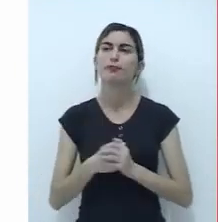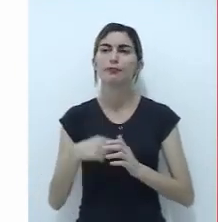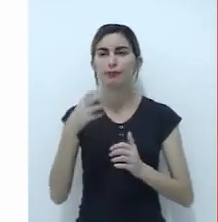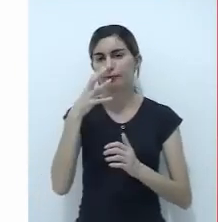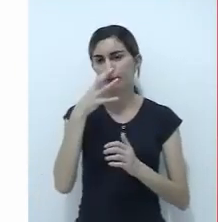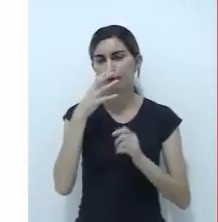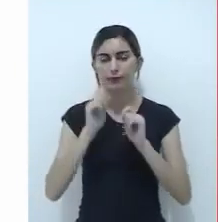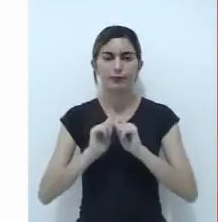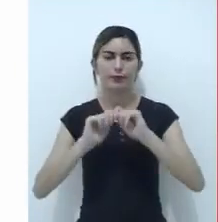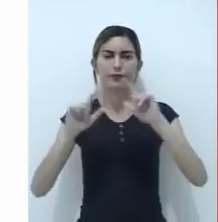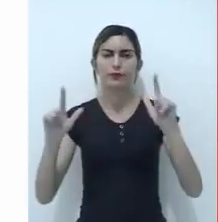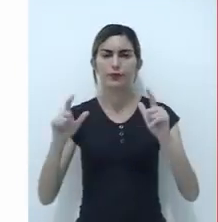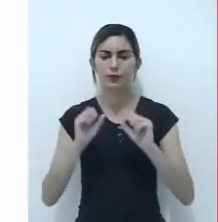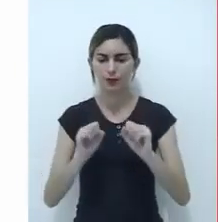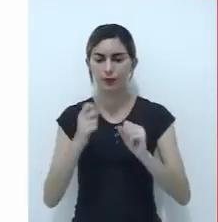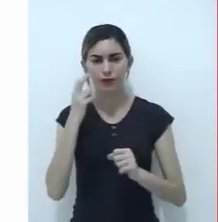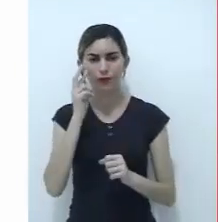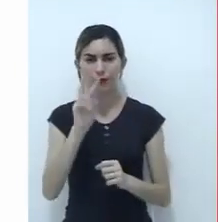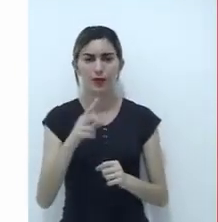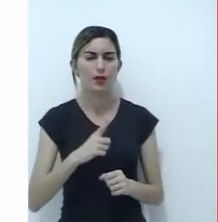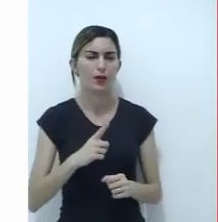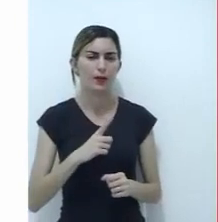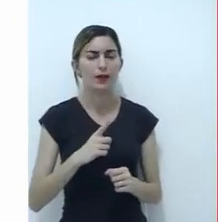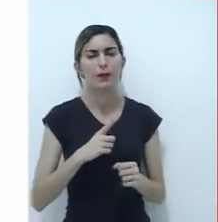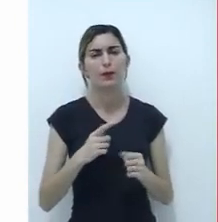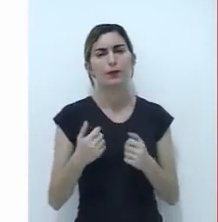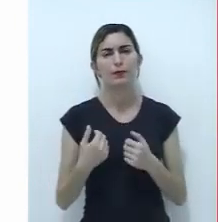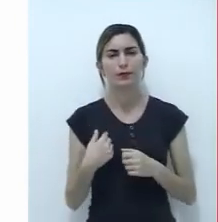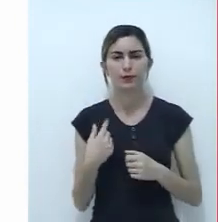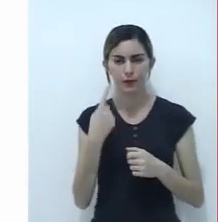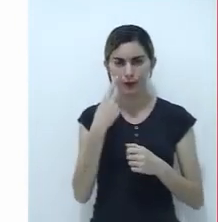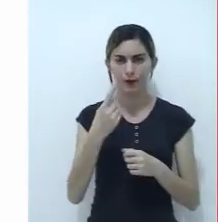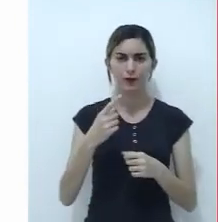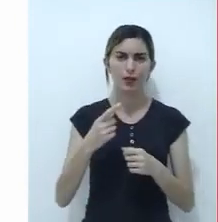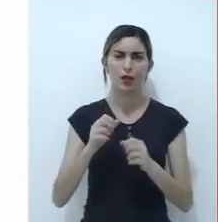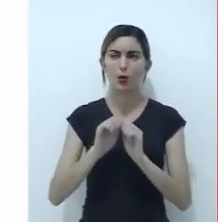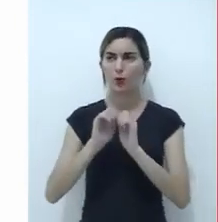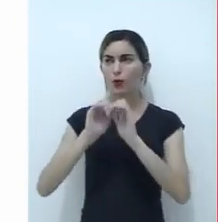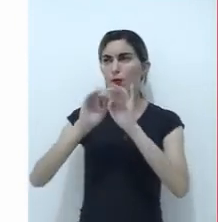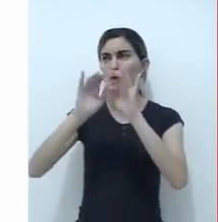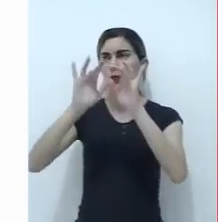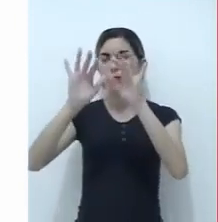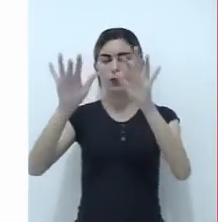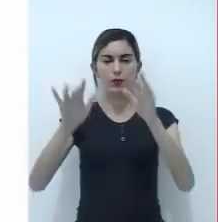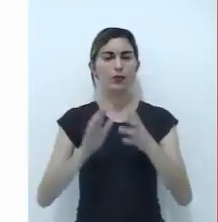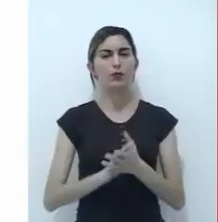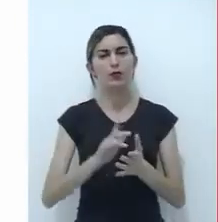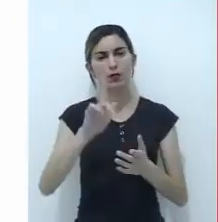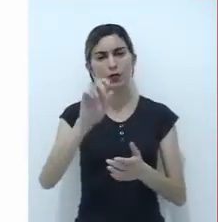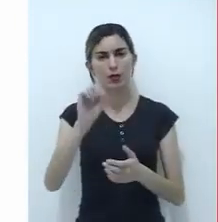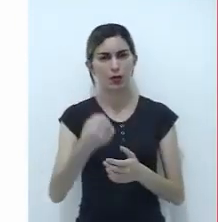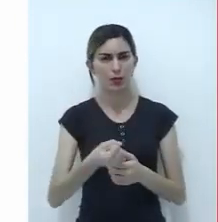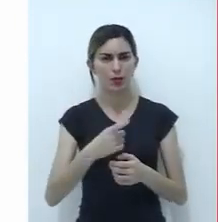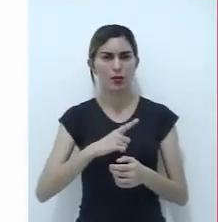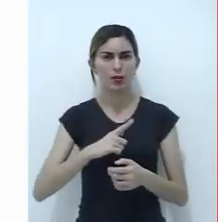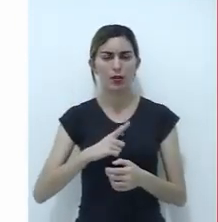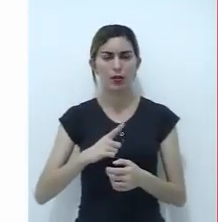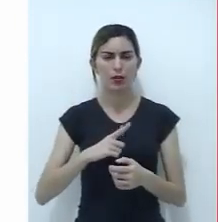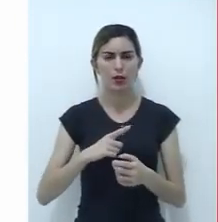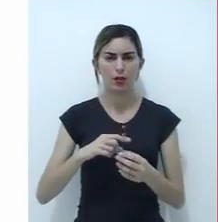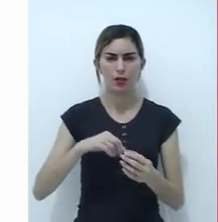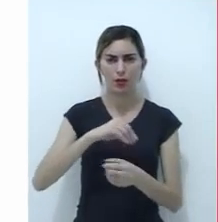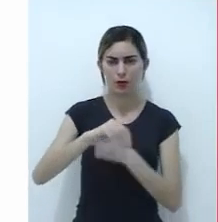que vocês podem ver, eu tenho ali a imagem que está tendo uma saída de gases, eu tenho uma imagem que está tendo